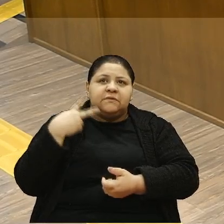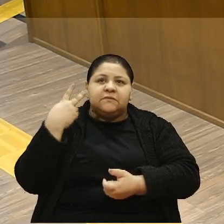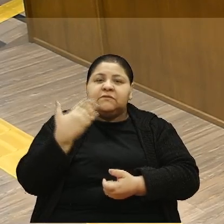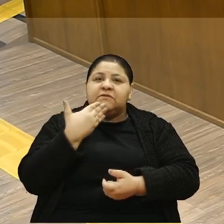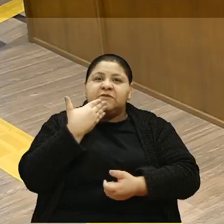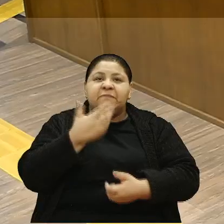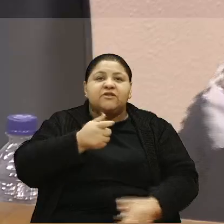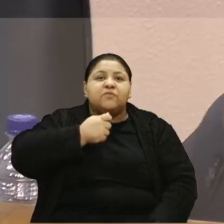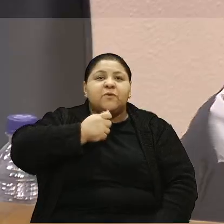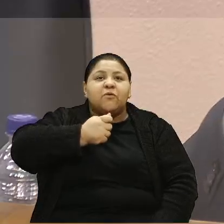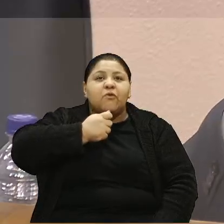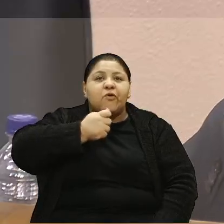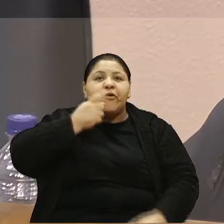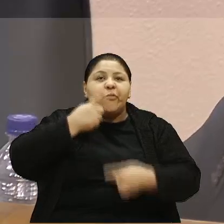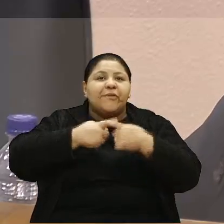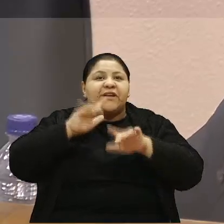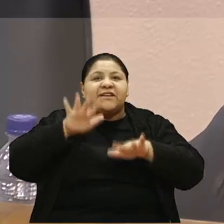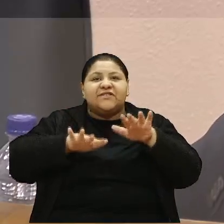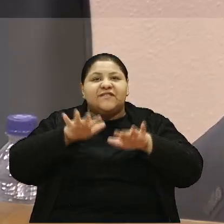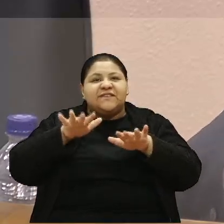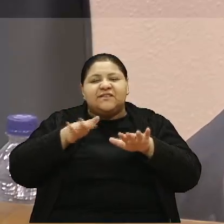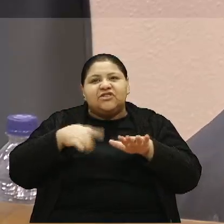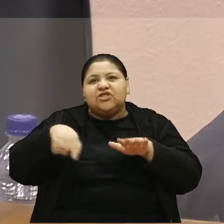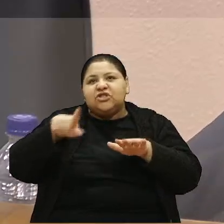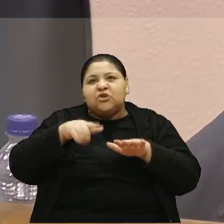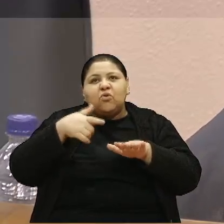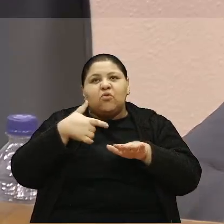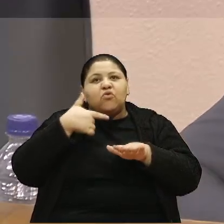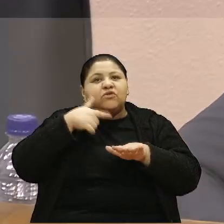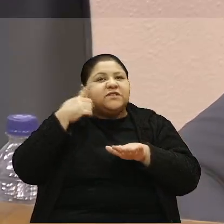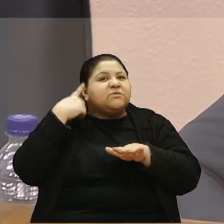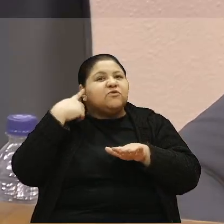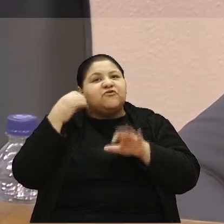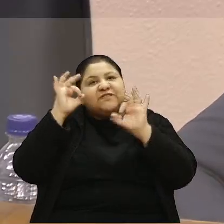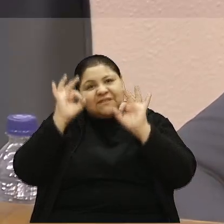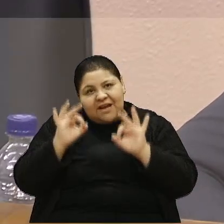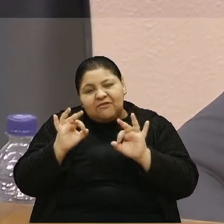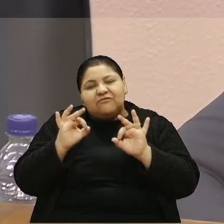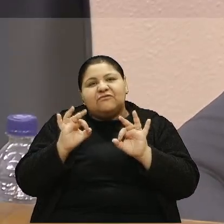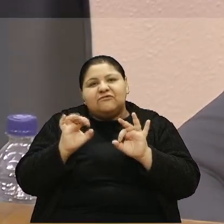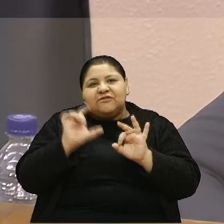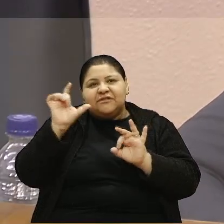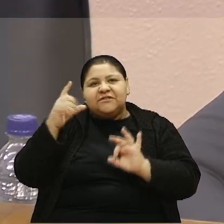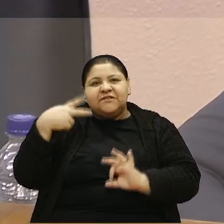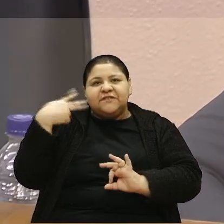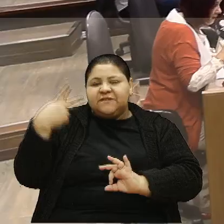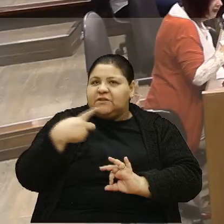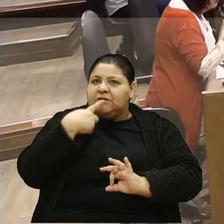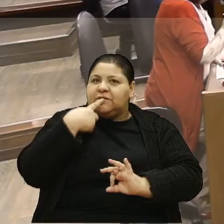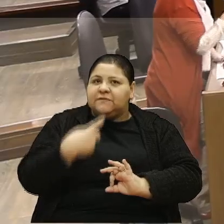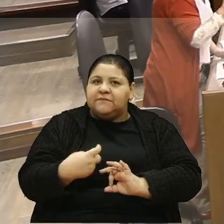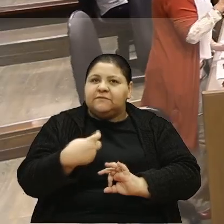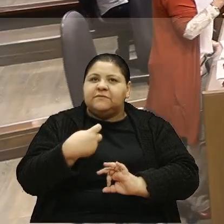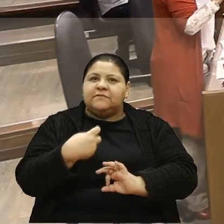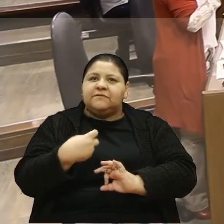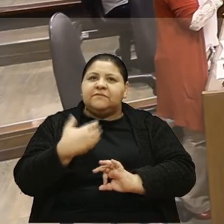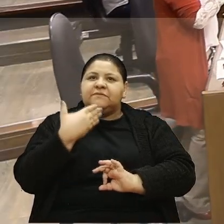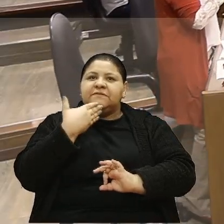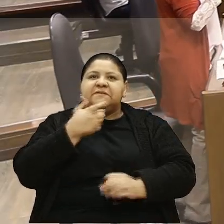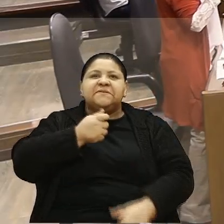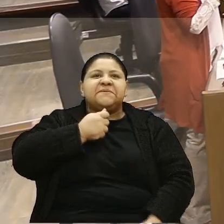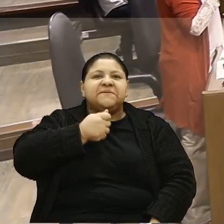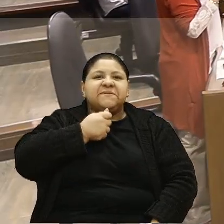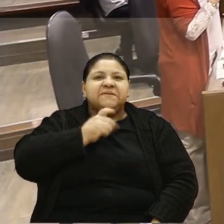um microfone, porque eventualmente nós estamos aqui para nós organizarmos. Com a palavra, vereadora Rose Frigeri. Tá, mas eu vou pedir no